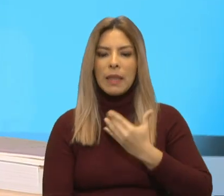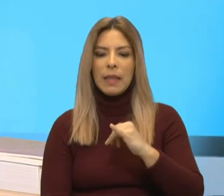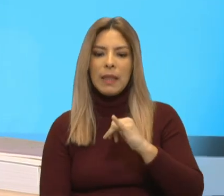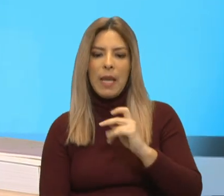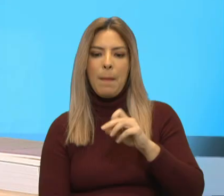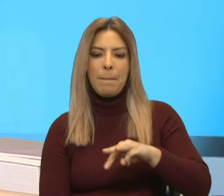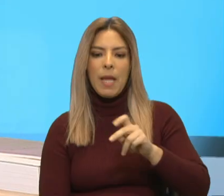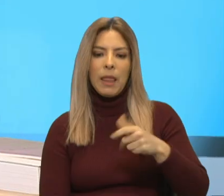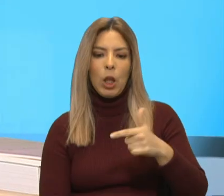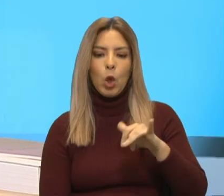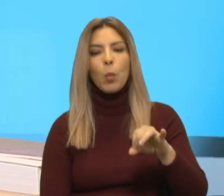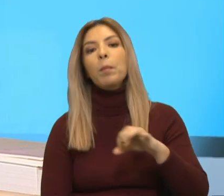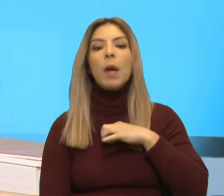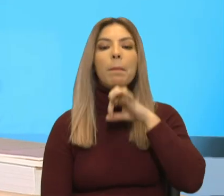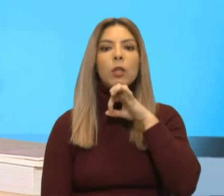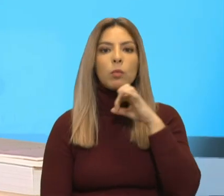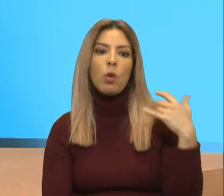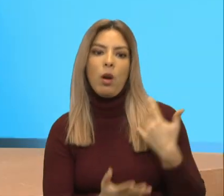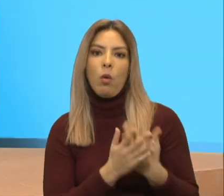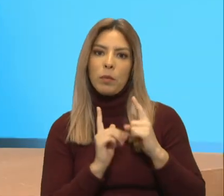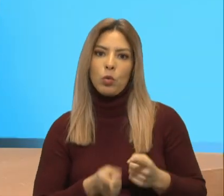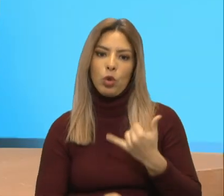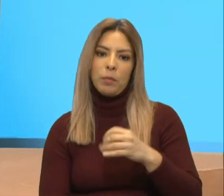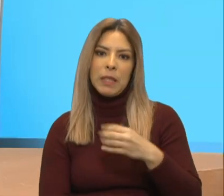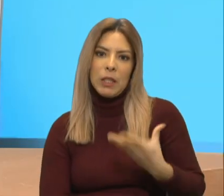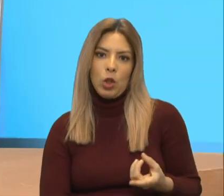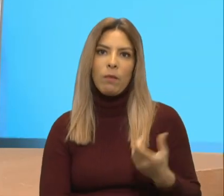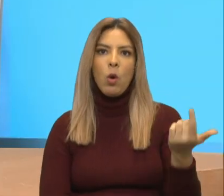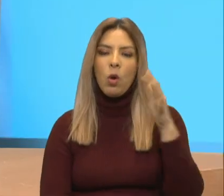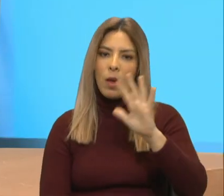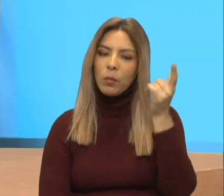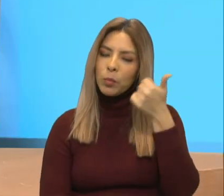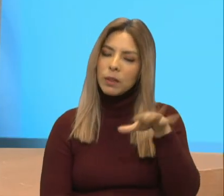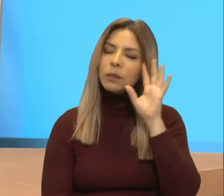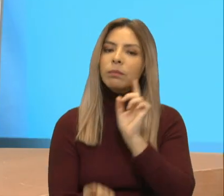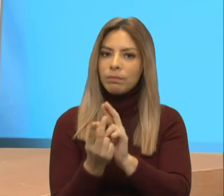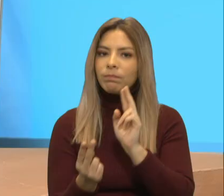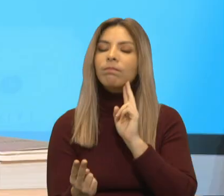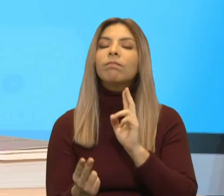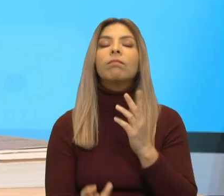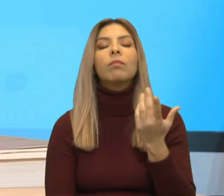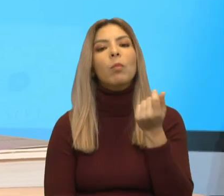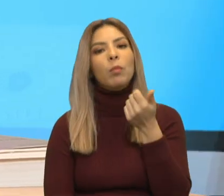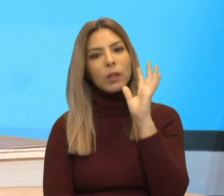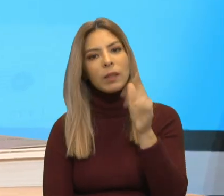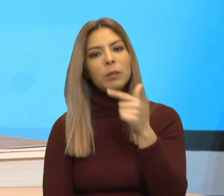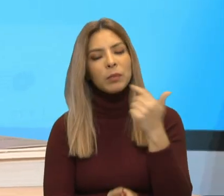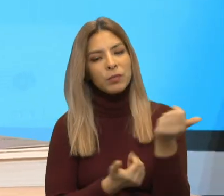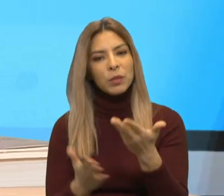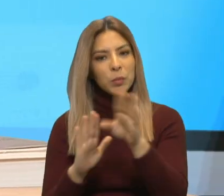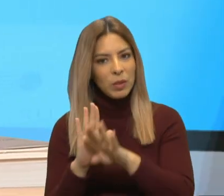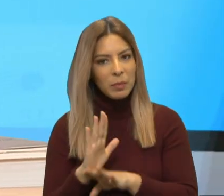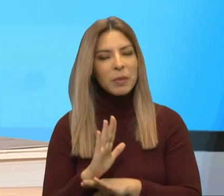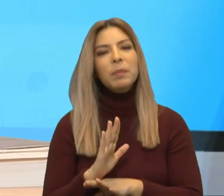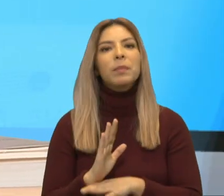desde 2019 e que está hoje connosco. Cumprimento, muito boa tarde. Boa tarde. Obrigado, Dom Diamantino, por estar no programa Eclésia. E, de